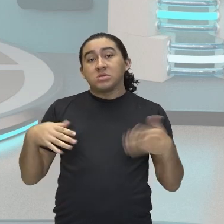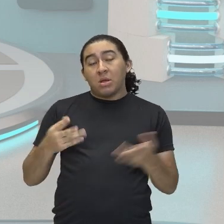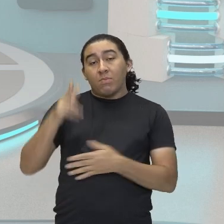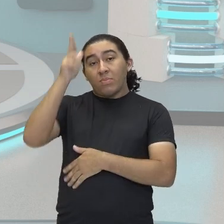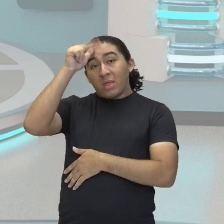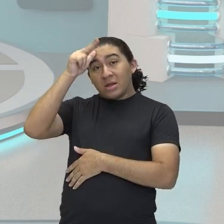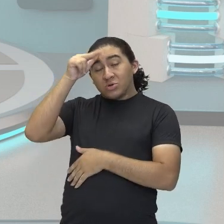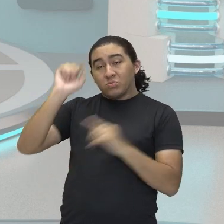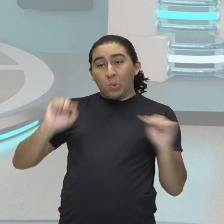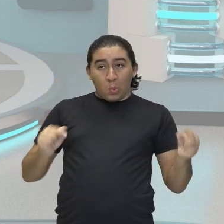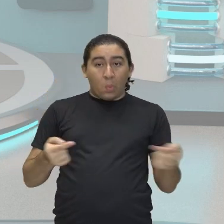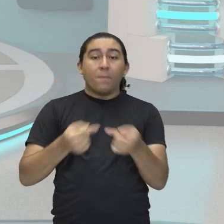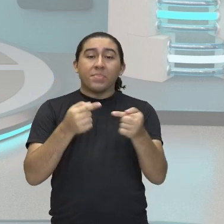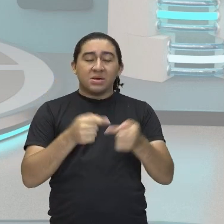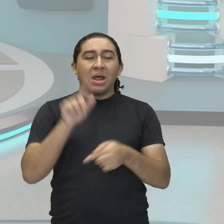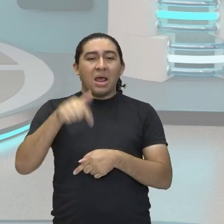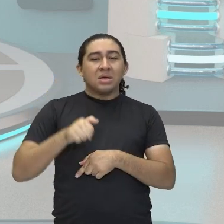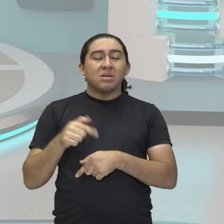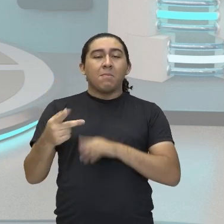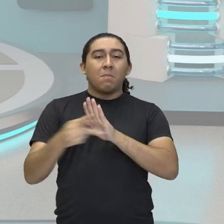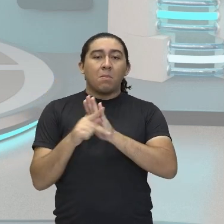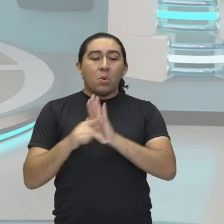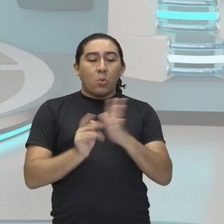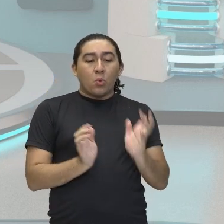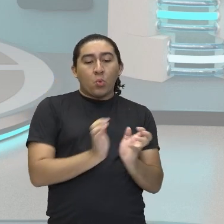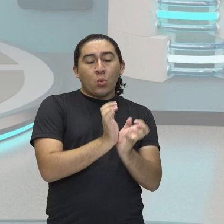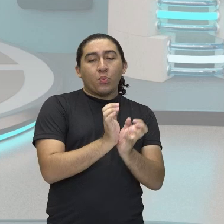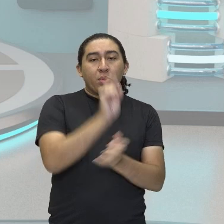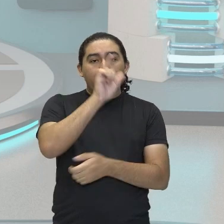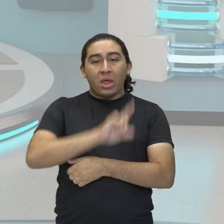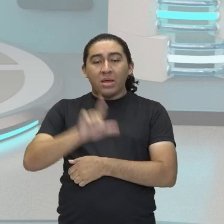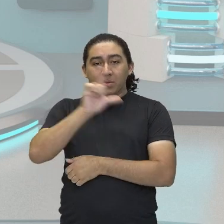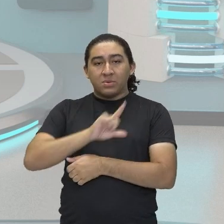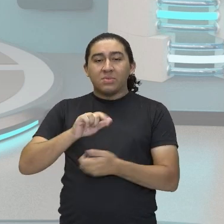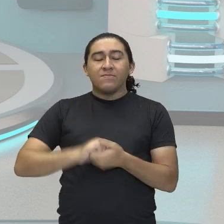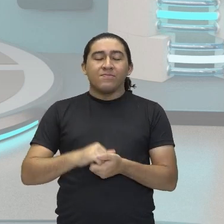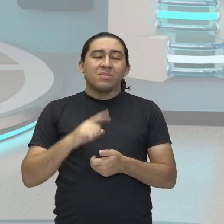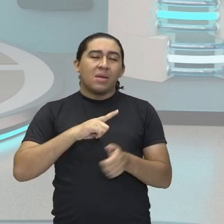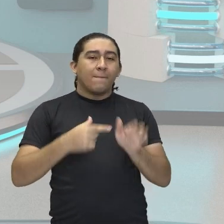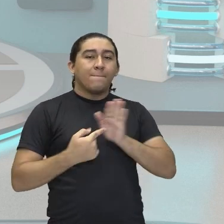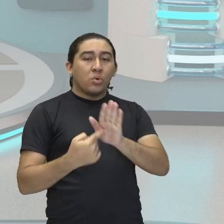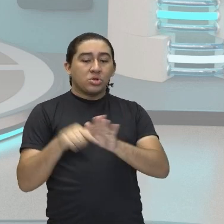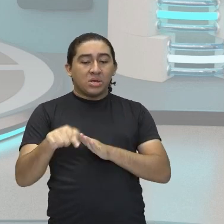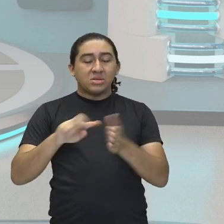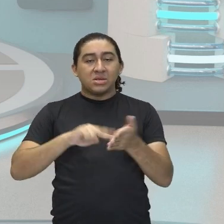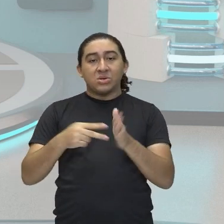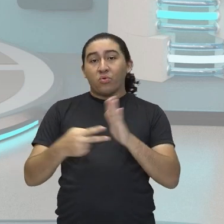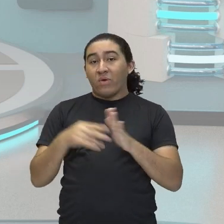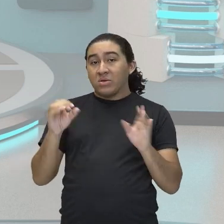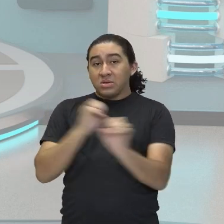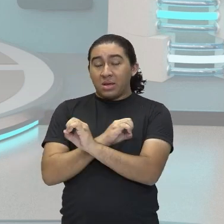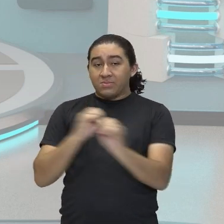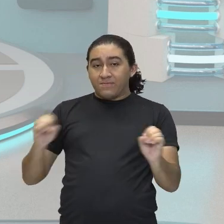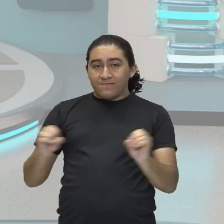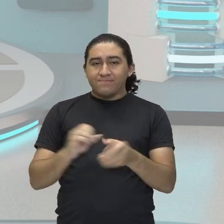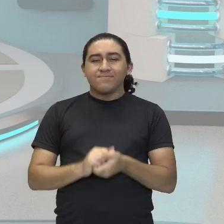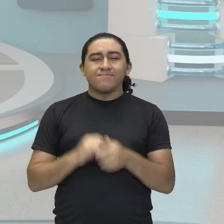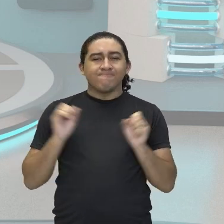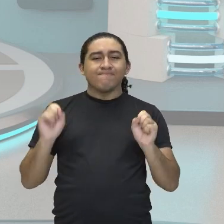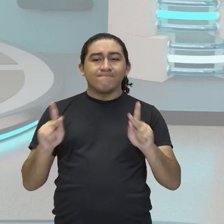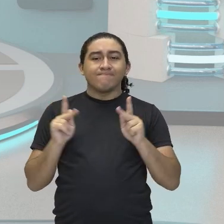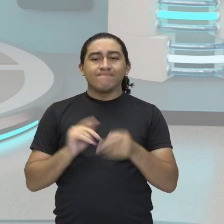é exatamente essa vanguarda cultural que trará a ideia do nonsense, do sem sentido. Certo,